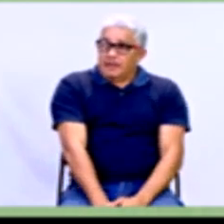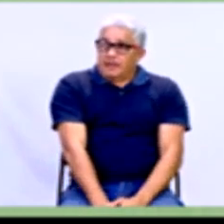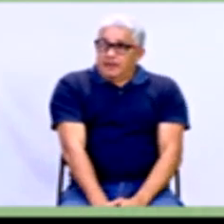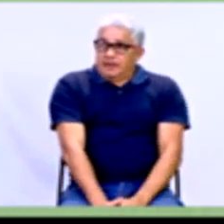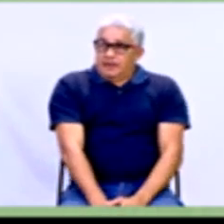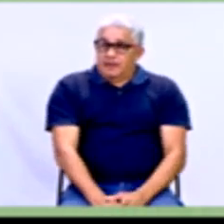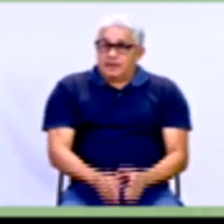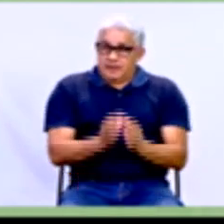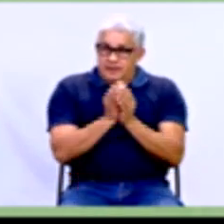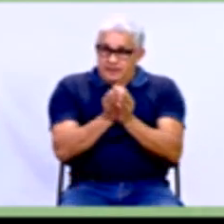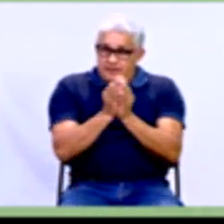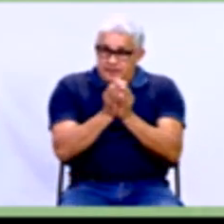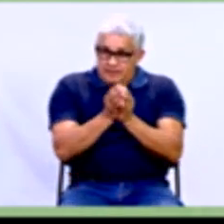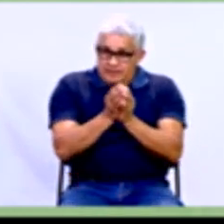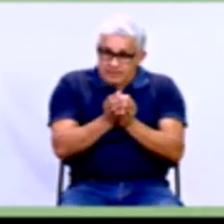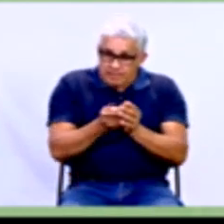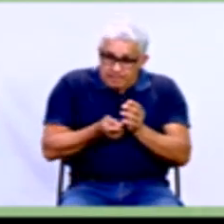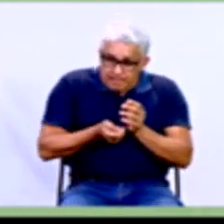de um dado,